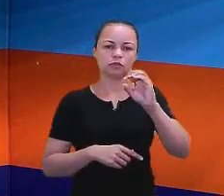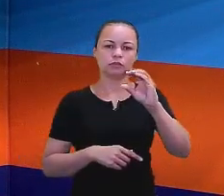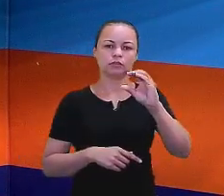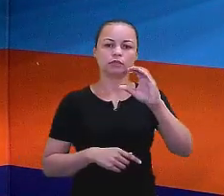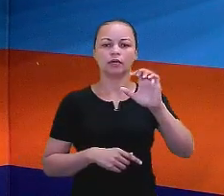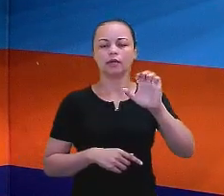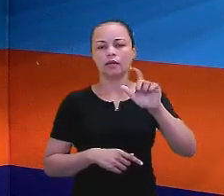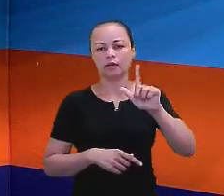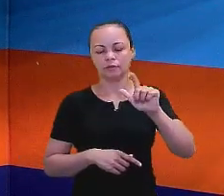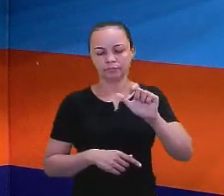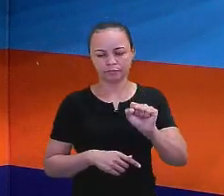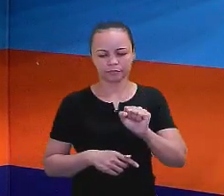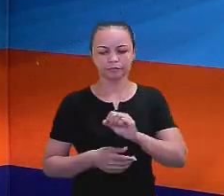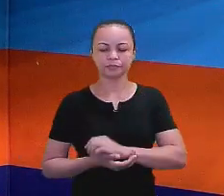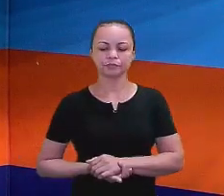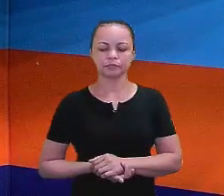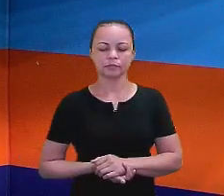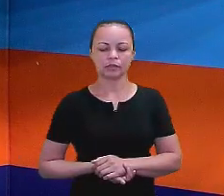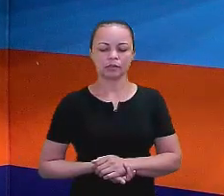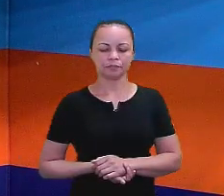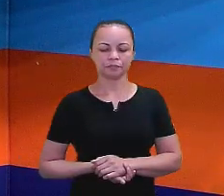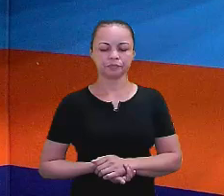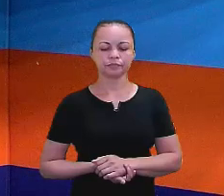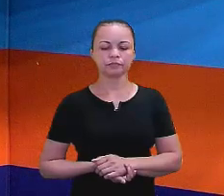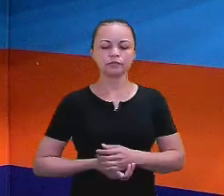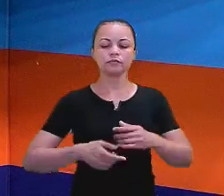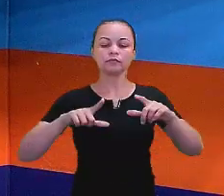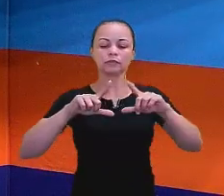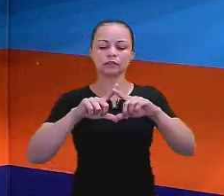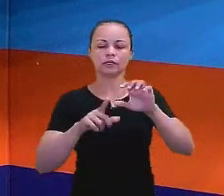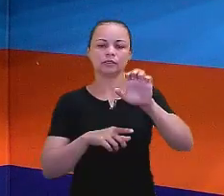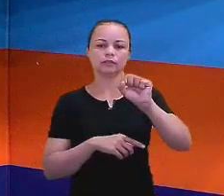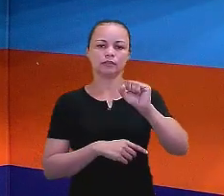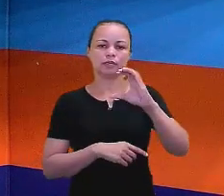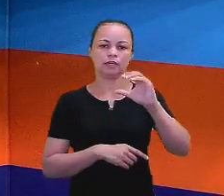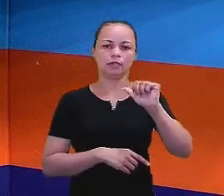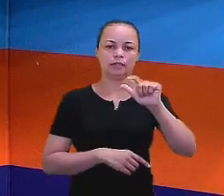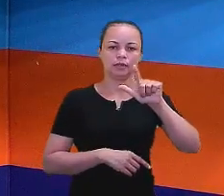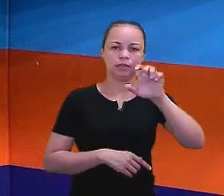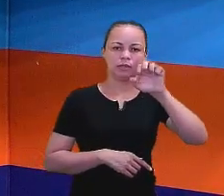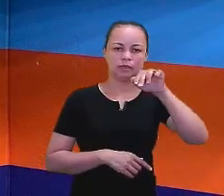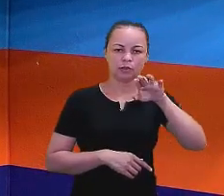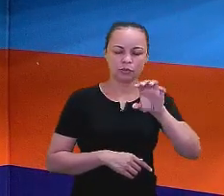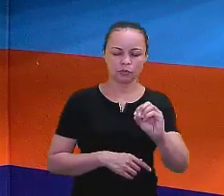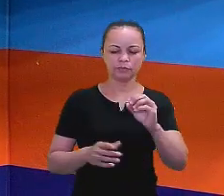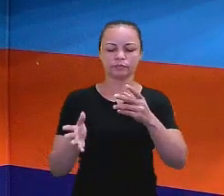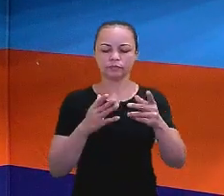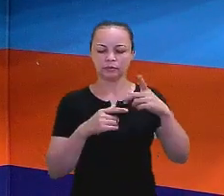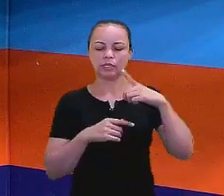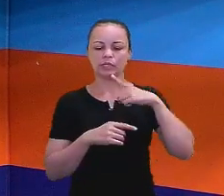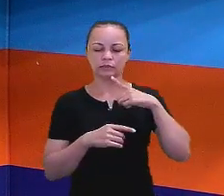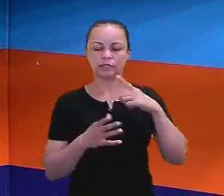Um triângulo é escaleno quando seus três lados possuem medidas de comprimento